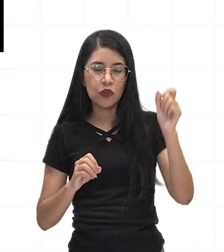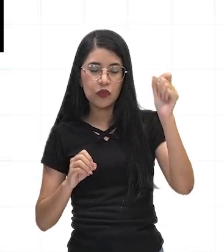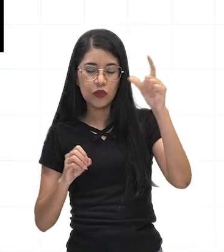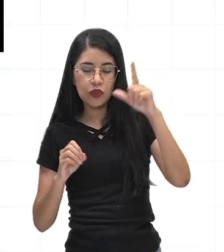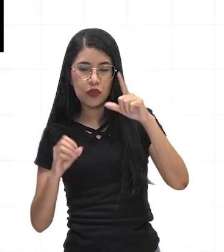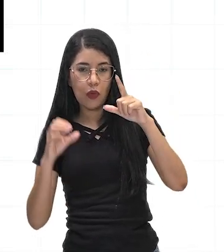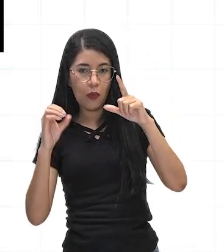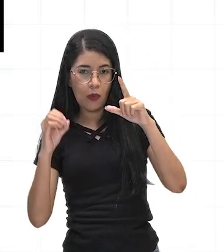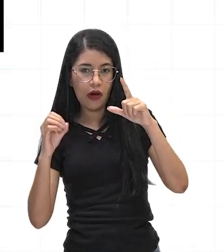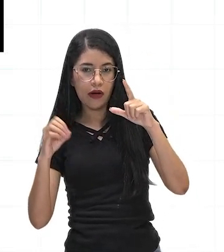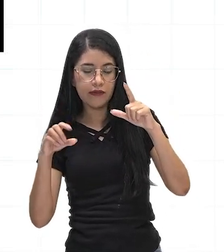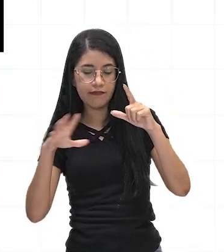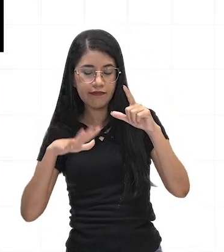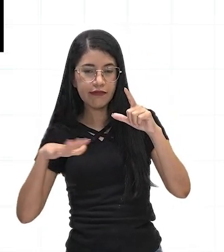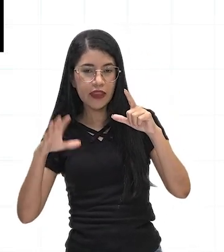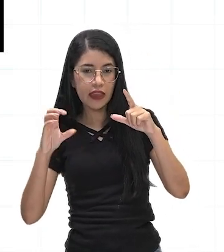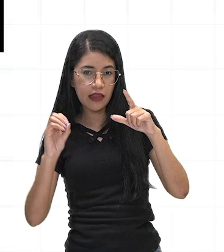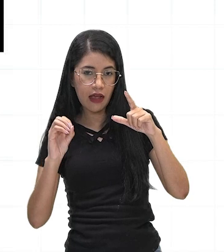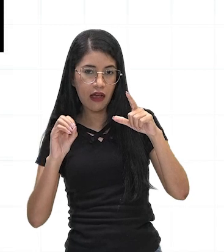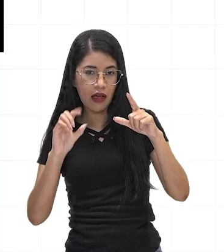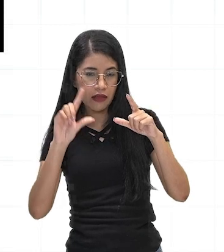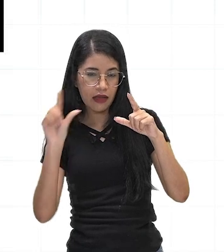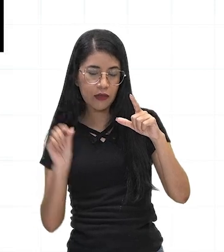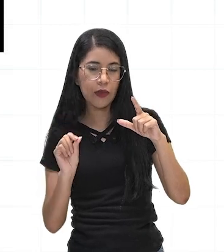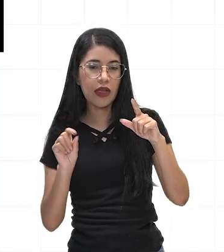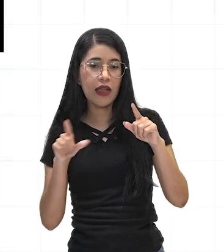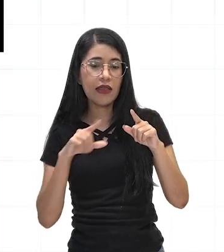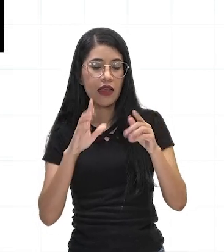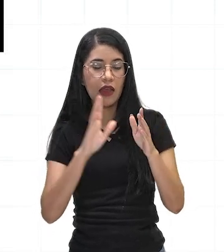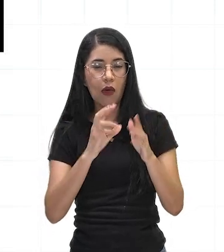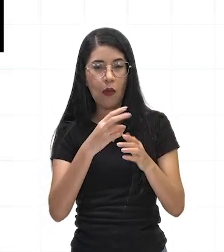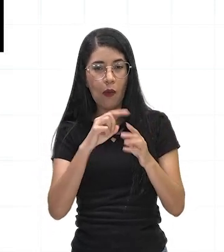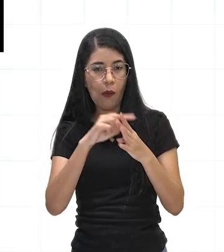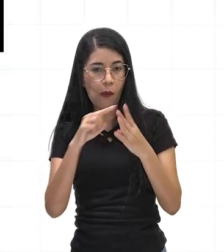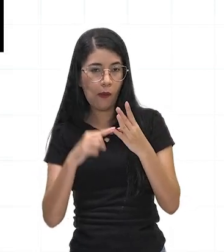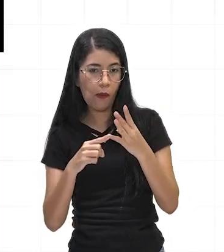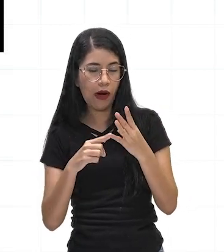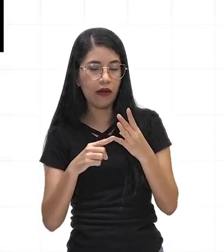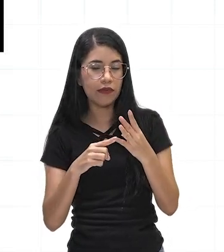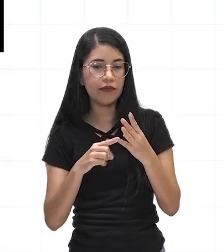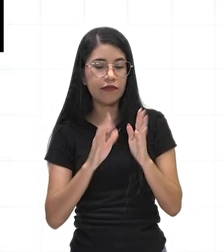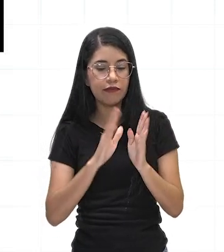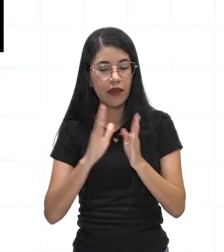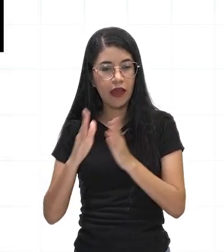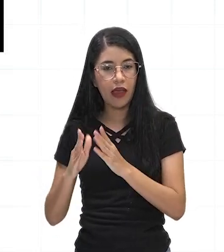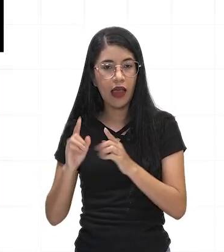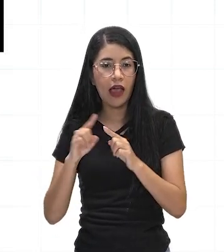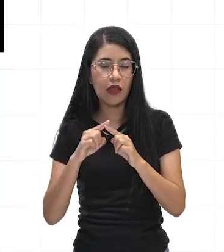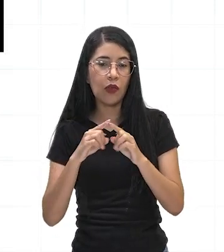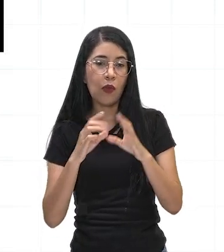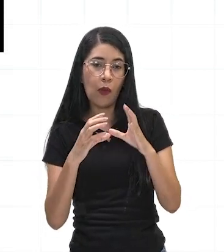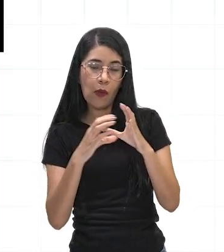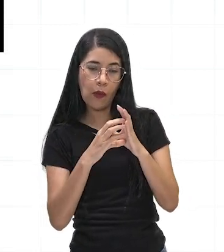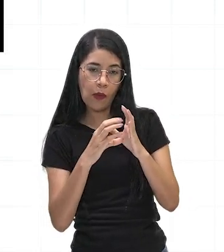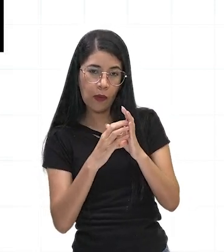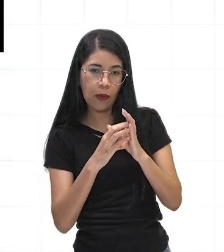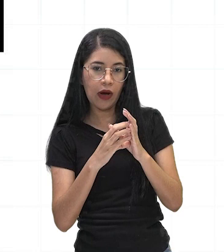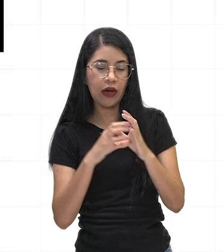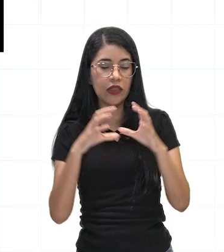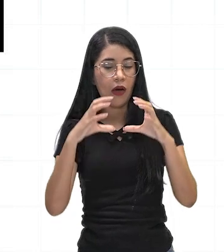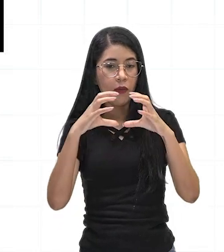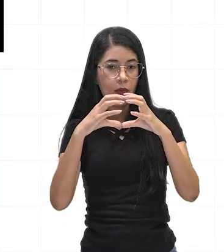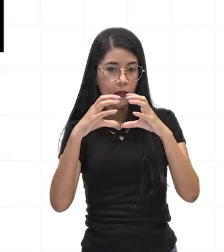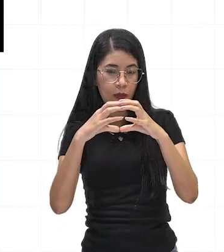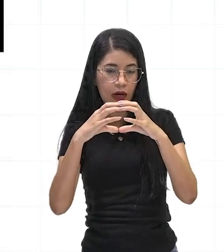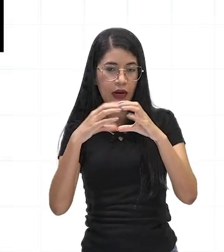solar sobre a superfície, temos 4 fases distintas. São elas lua crescente, lua